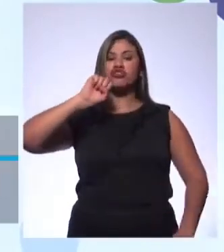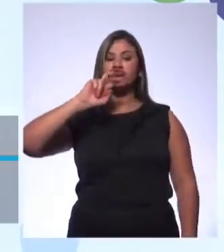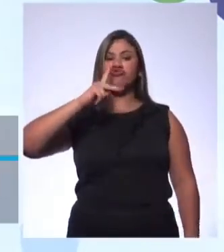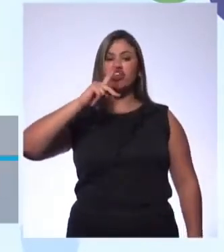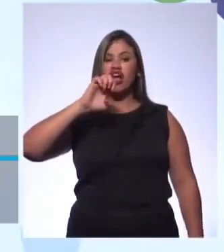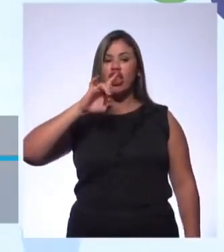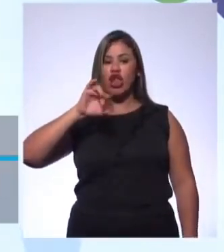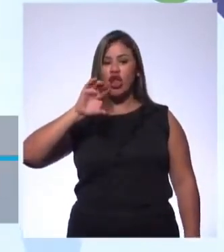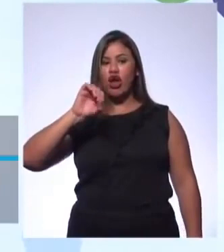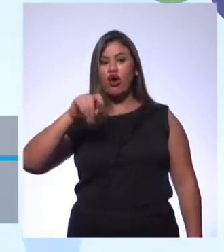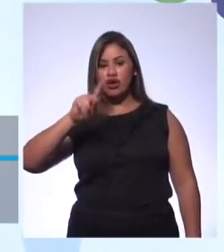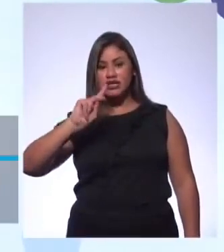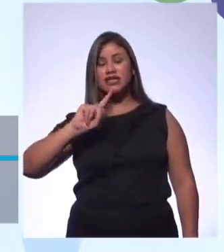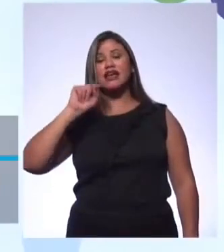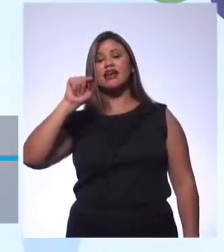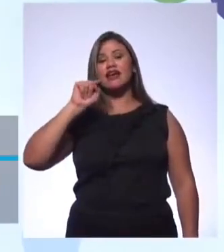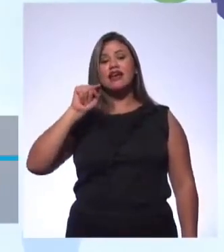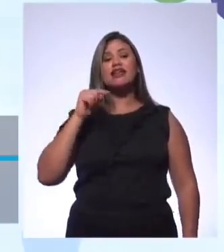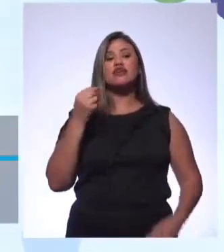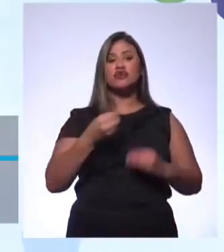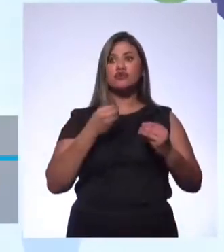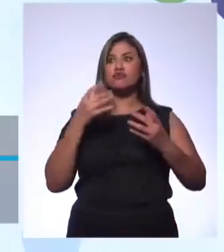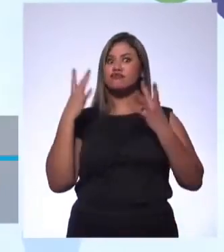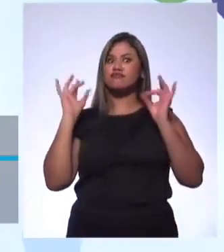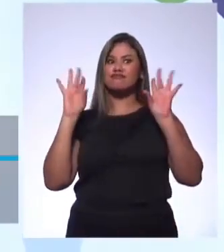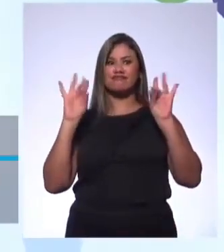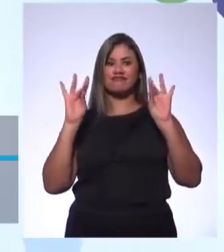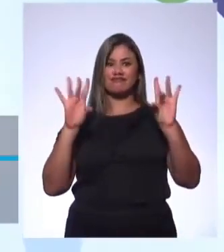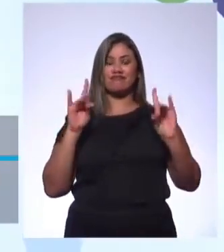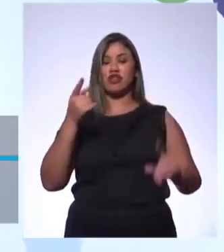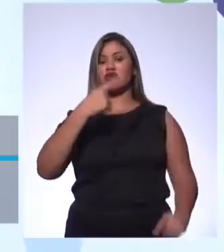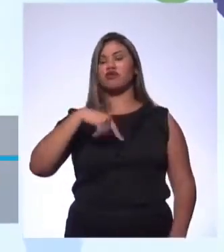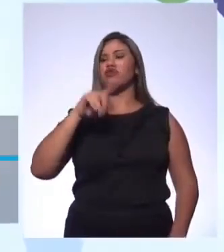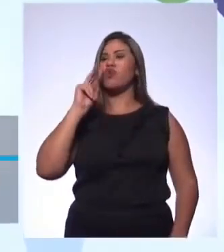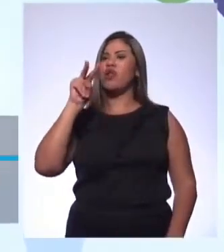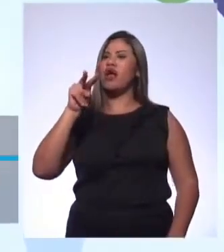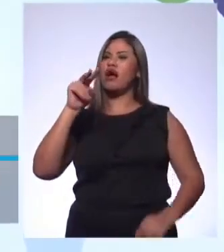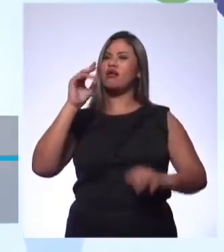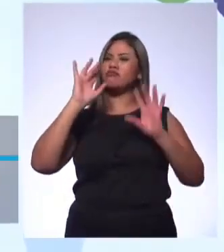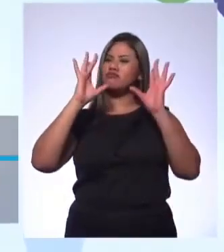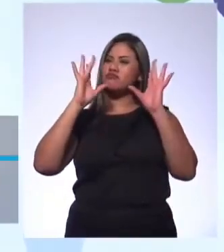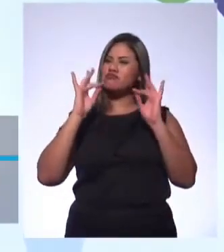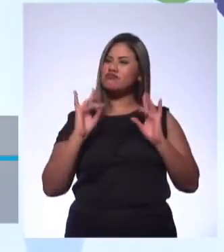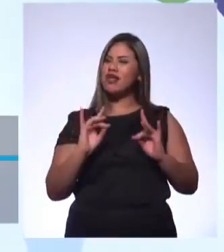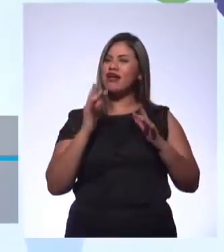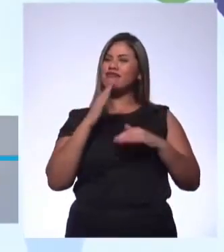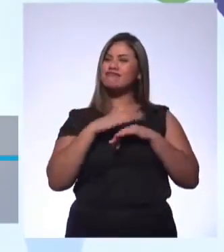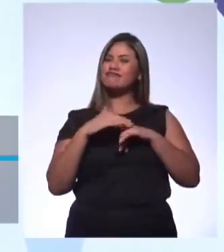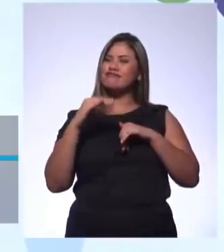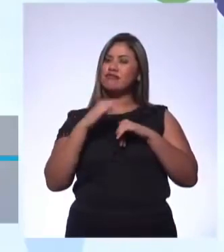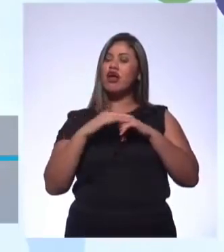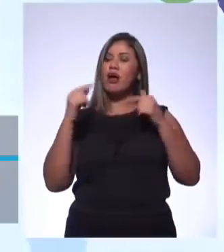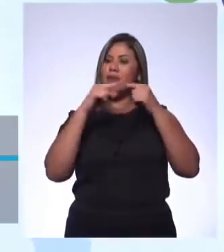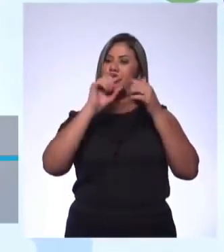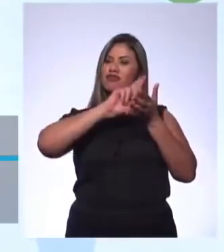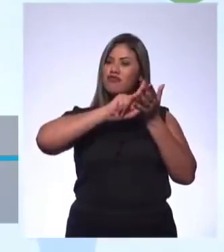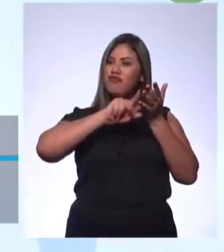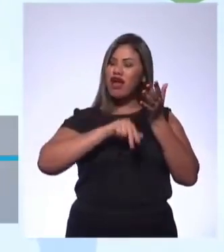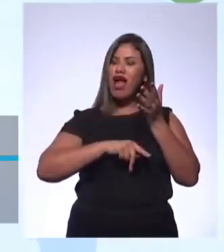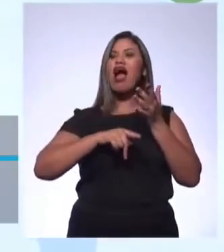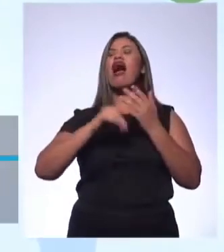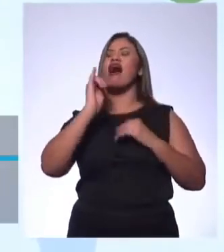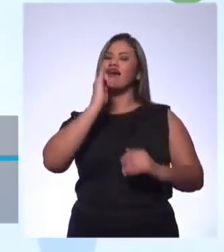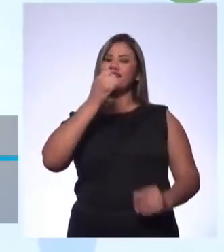gente olhar com um pouquinho mais de carinho, né, e atenção para os elementos que compõem uma narrativa, né? Até para compormos as